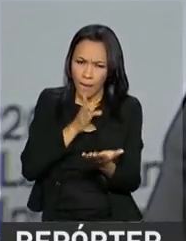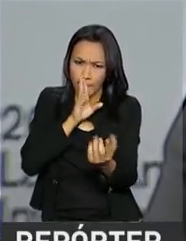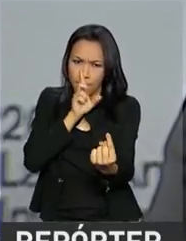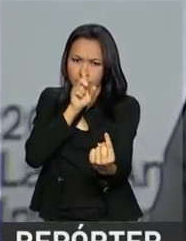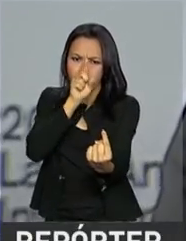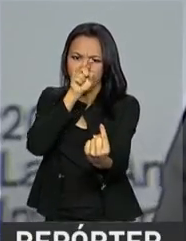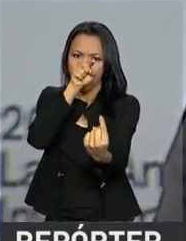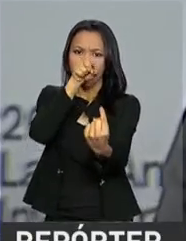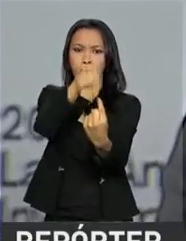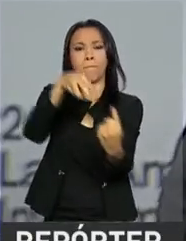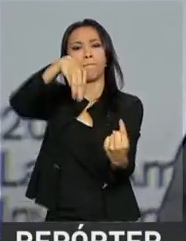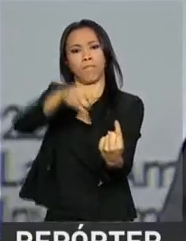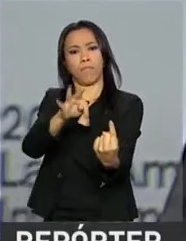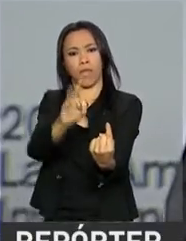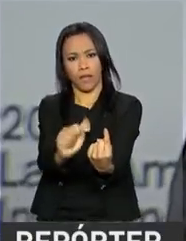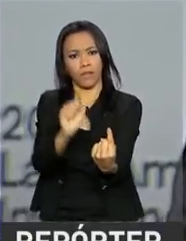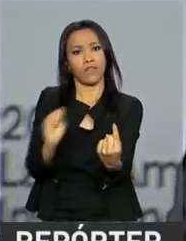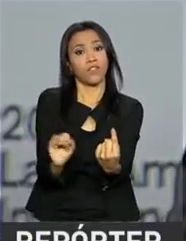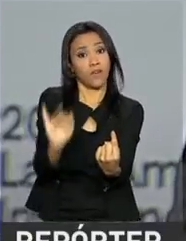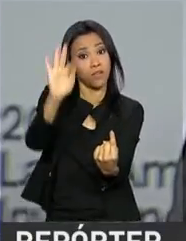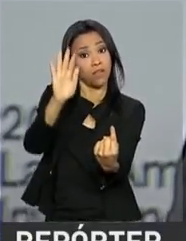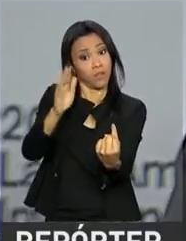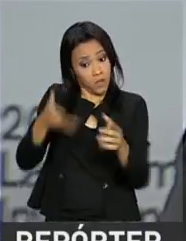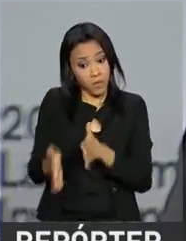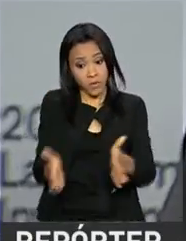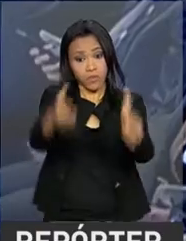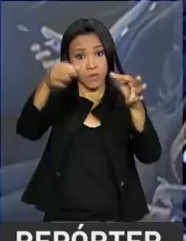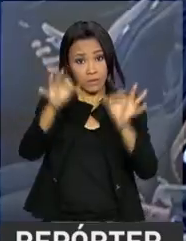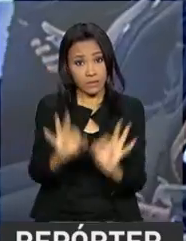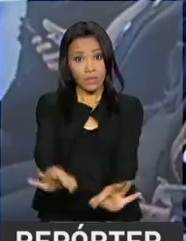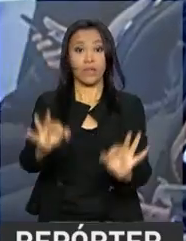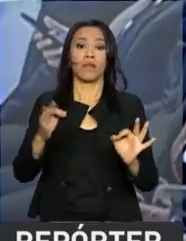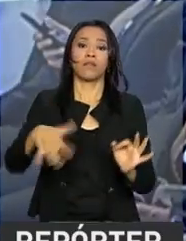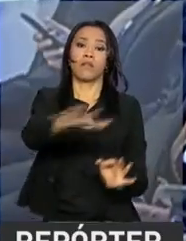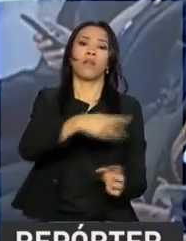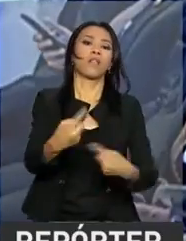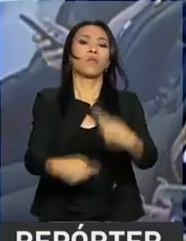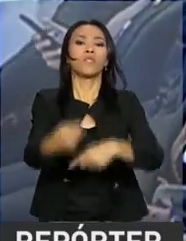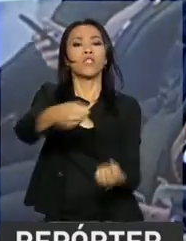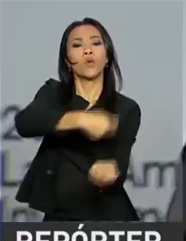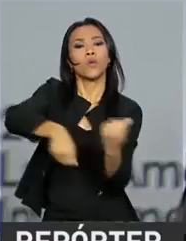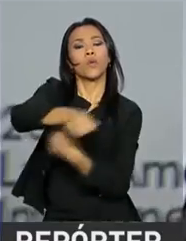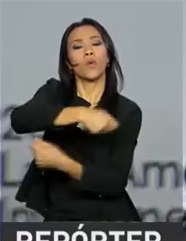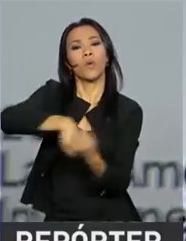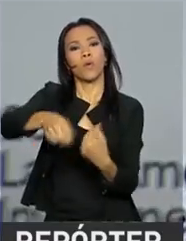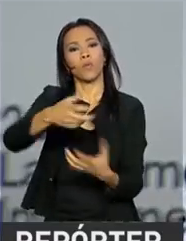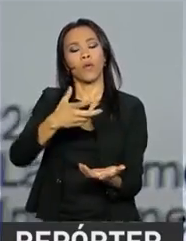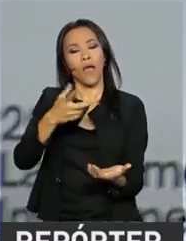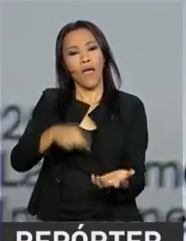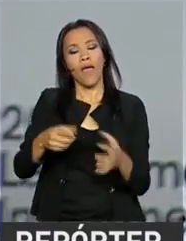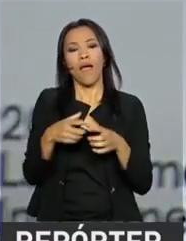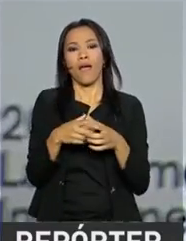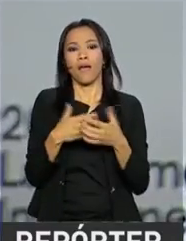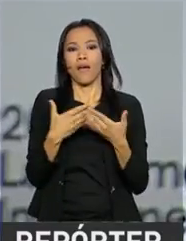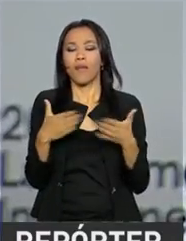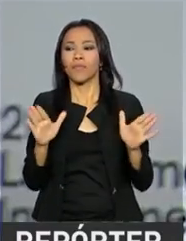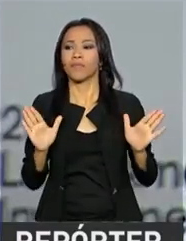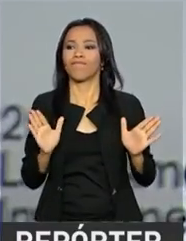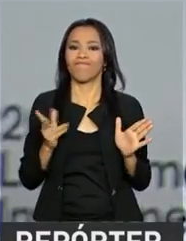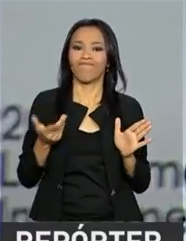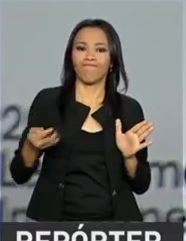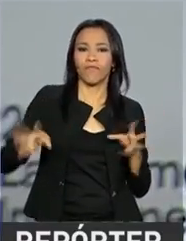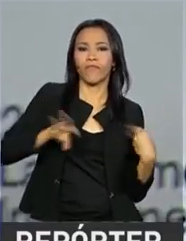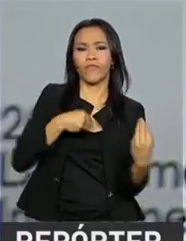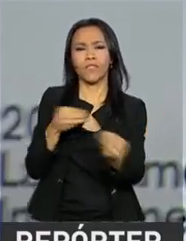da meta de inflação e no caminho certo das políticas econômicas abrir espaço para o hotel ritmo